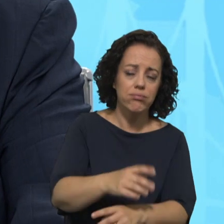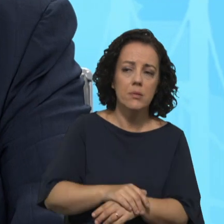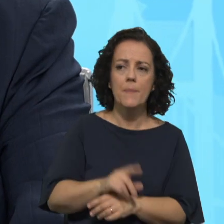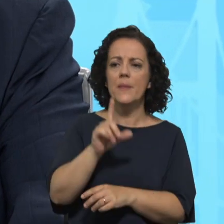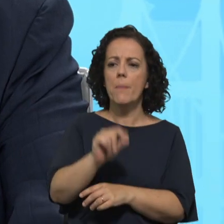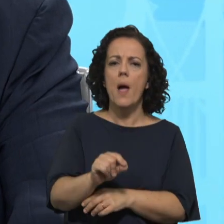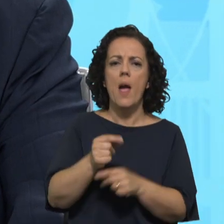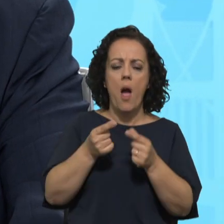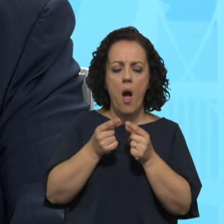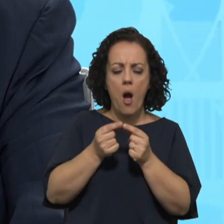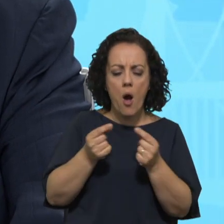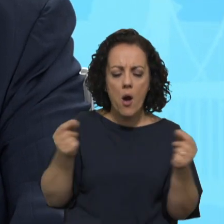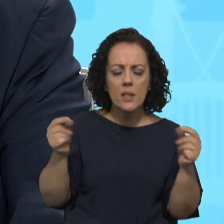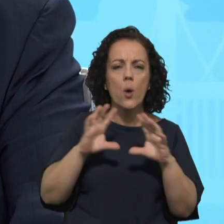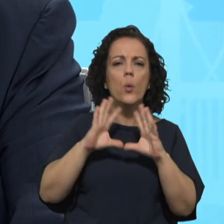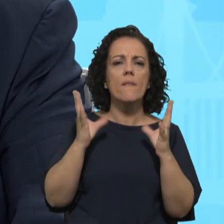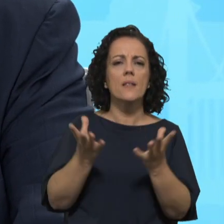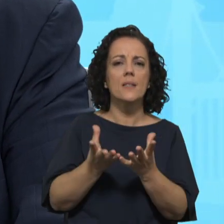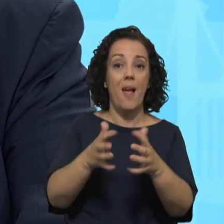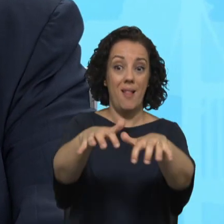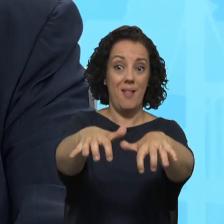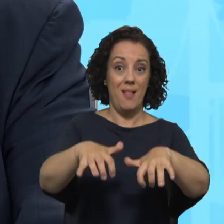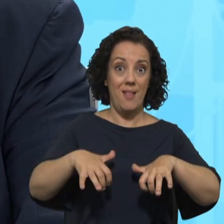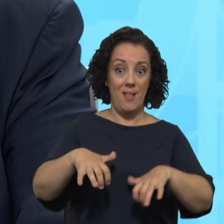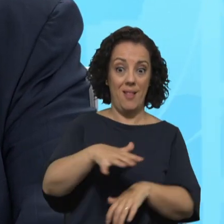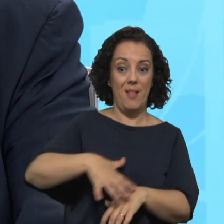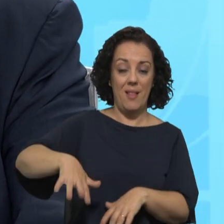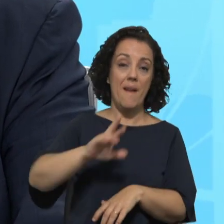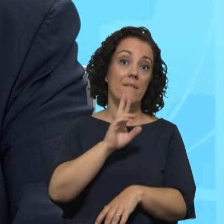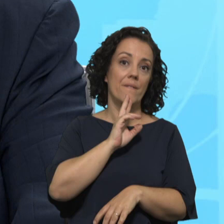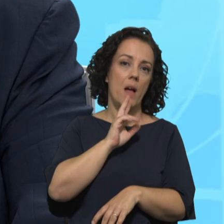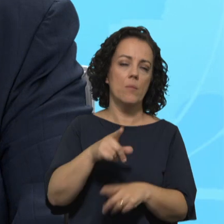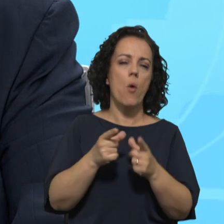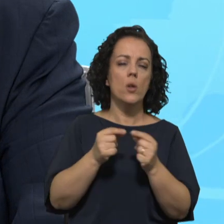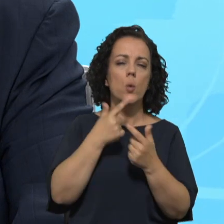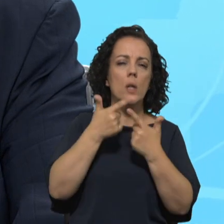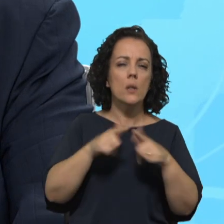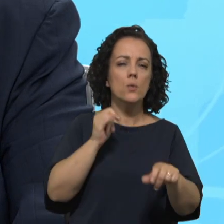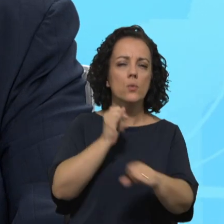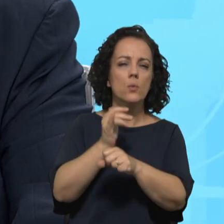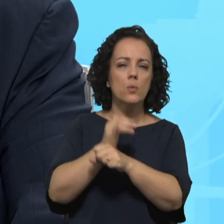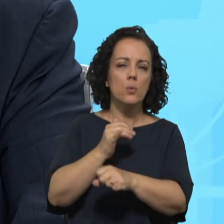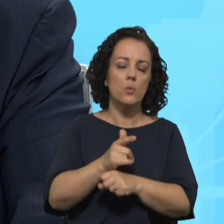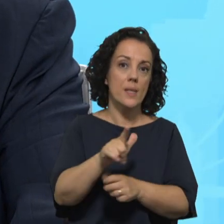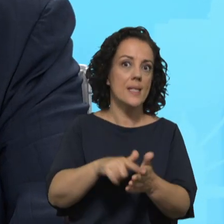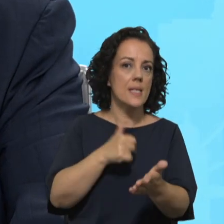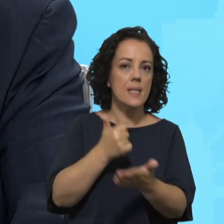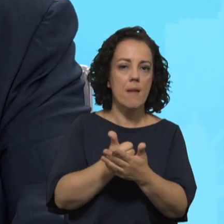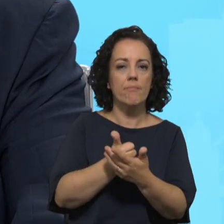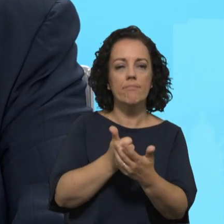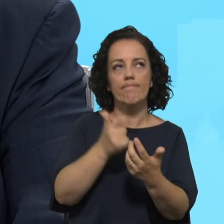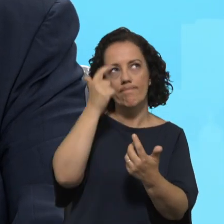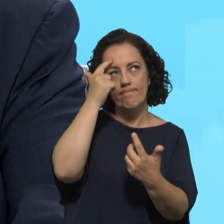a própria oração universal no Santuário de Fátima é um momento que tem sempre em conta todas estas realidades do